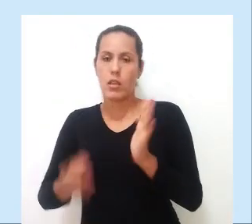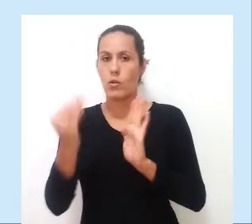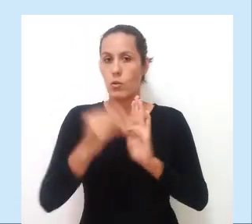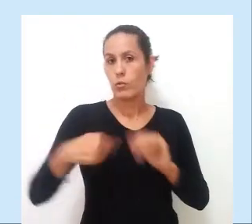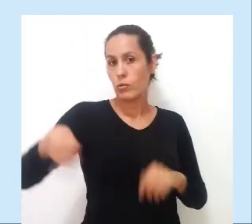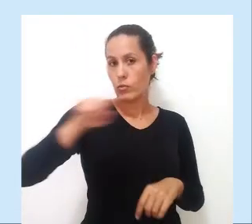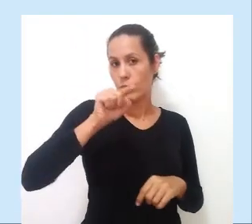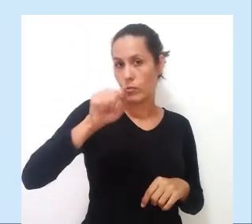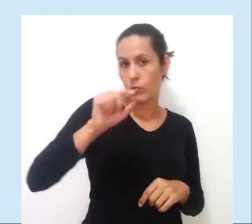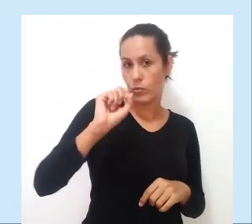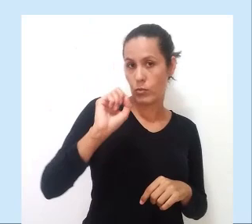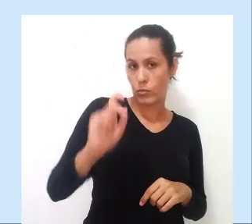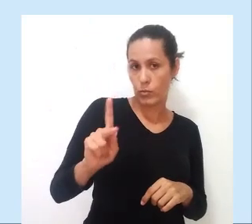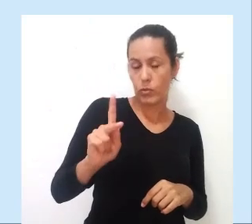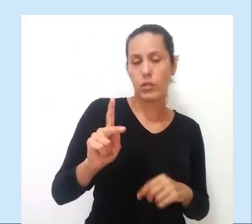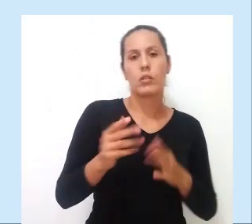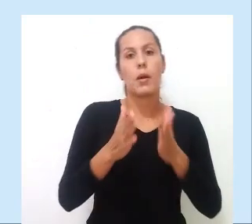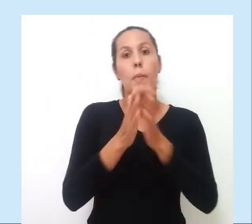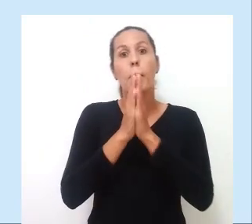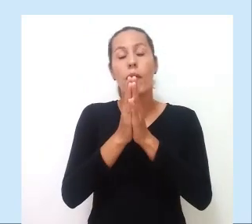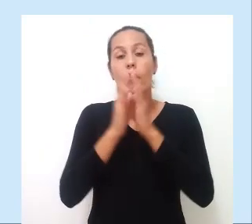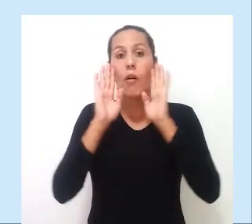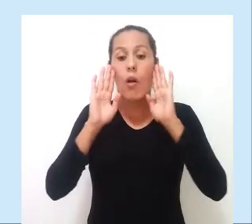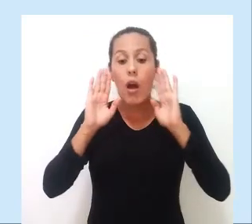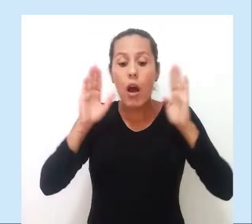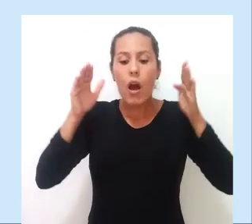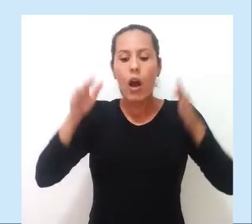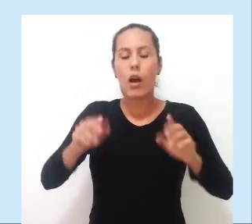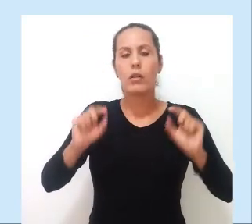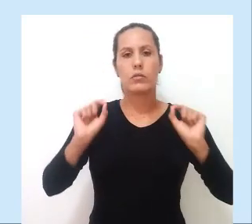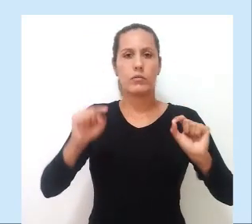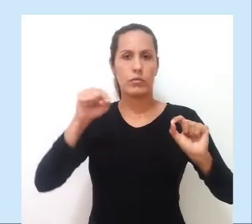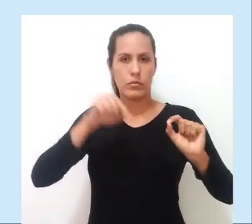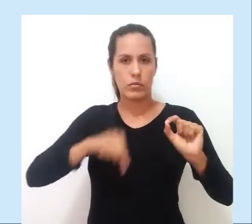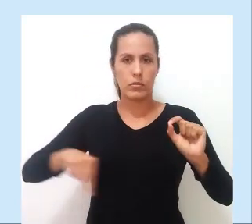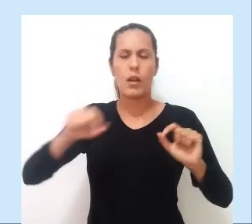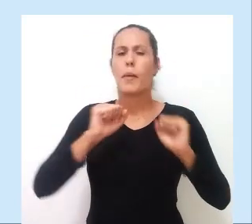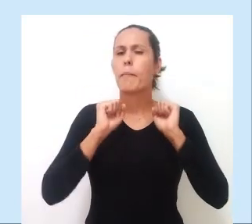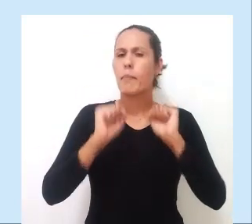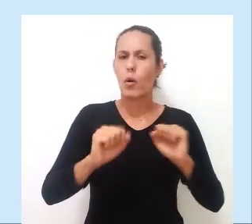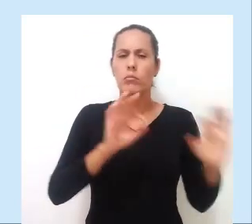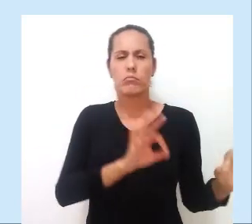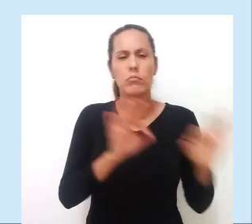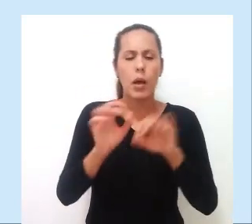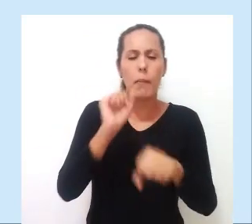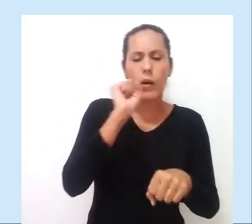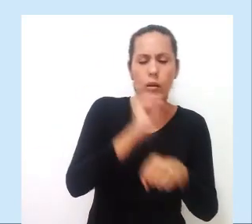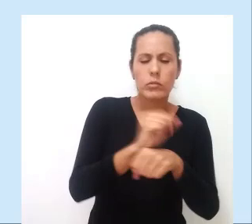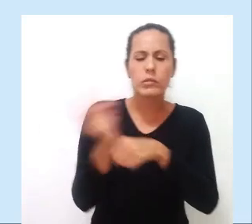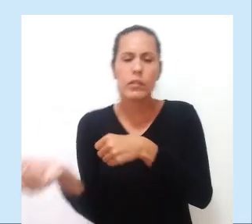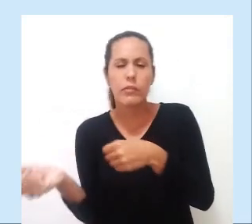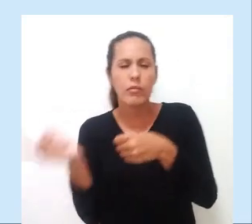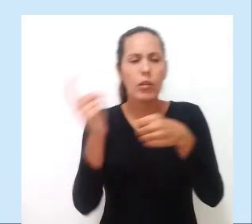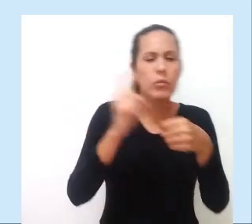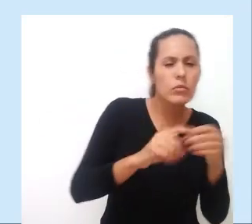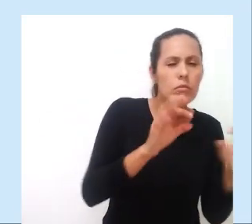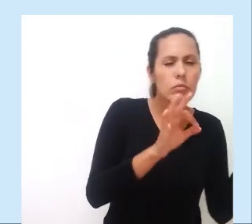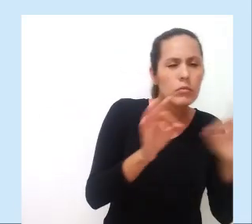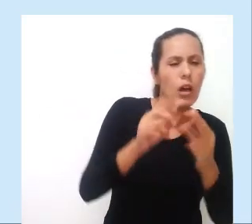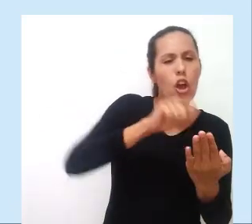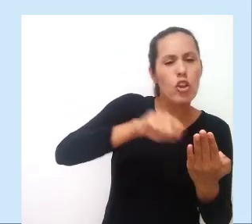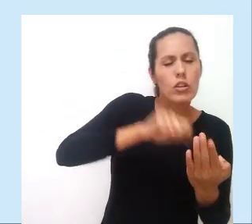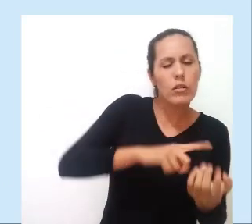vocês não perderem o conteúdo de vocês. Prestem bastante atenção, vocês podem